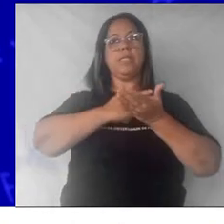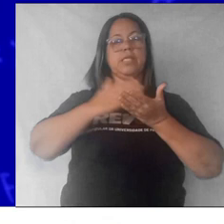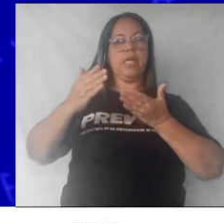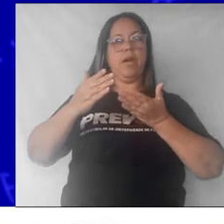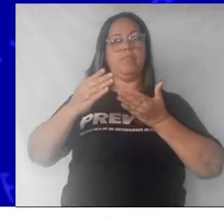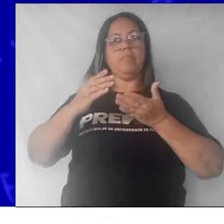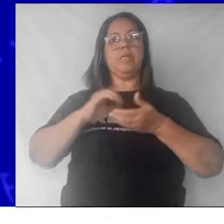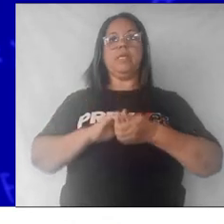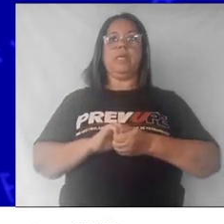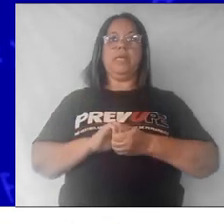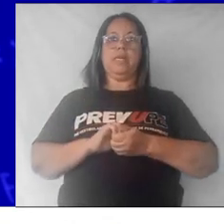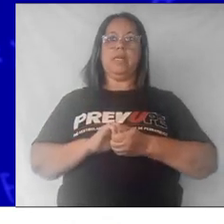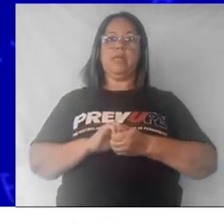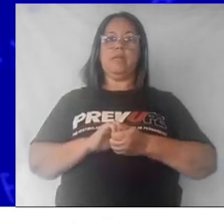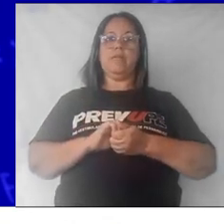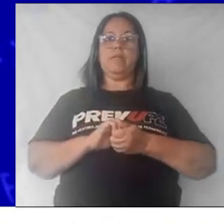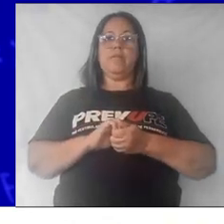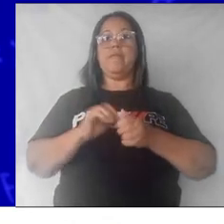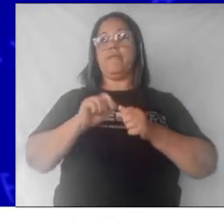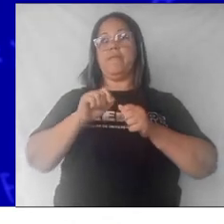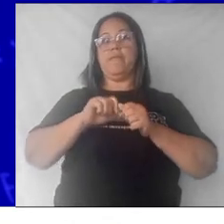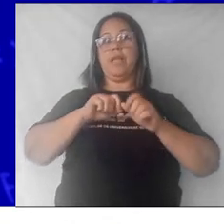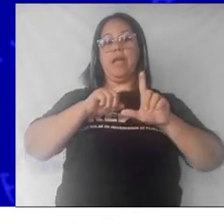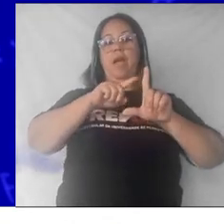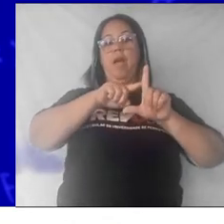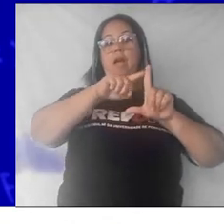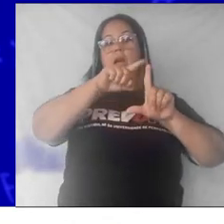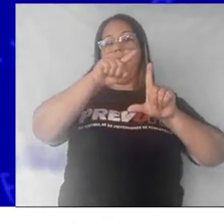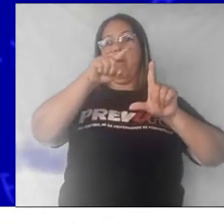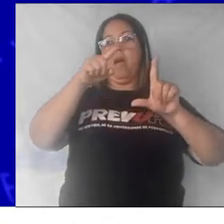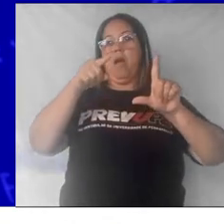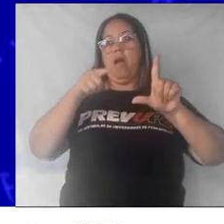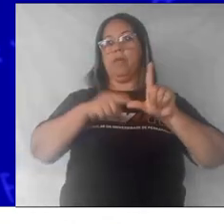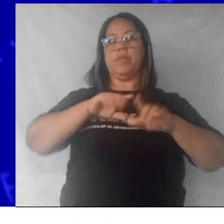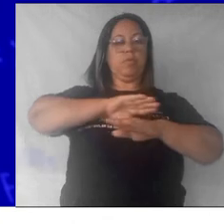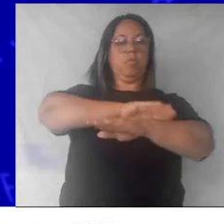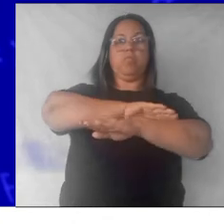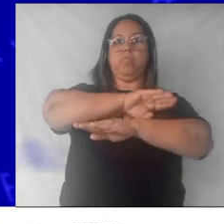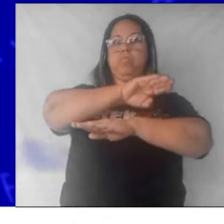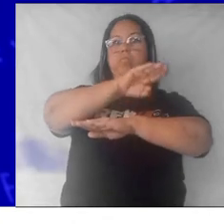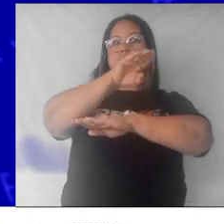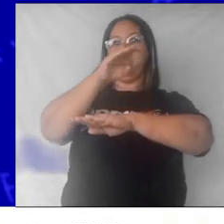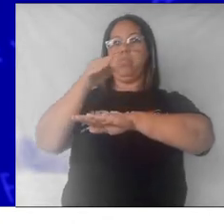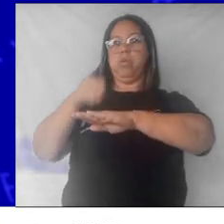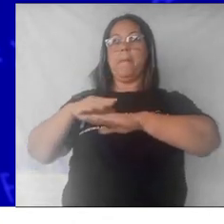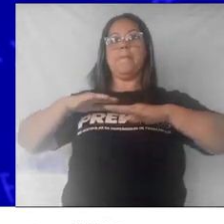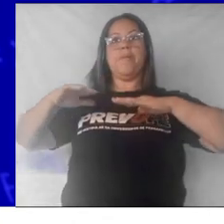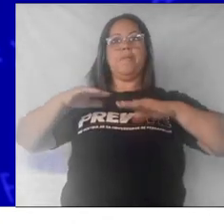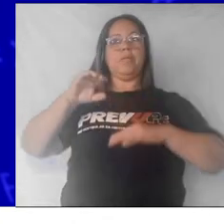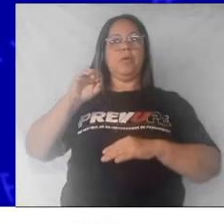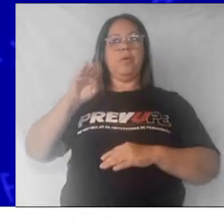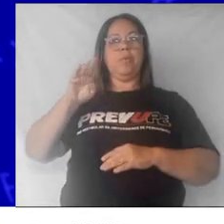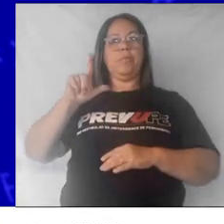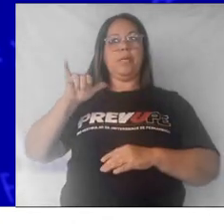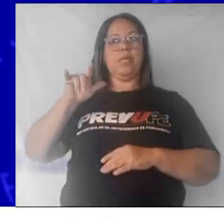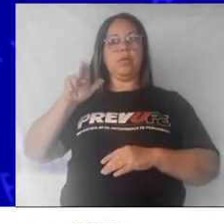ele é lançado fazendo um ângulo com respeito à horizontal. Então, o movimento vertical vai